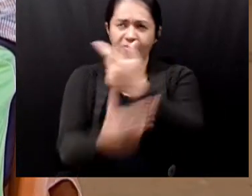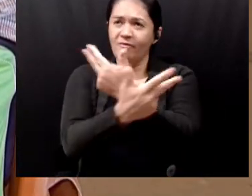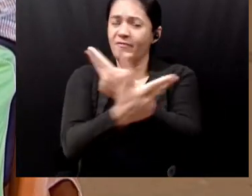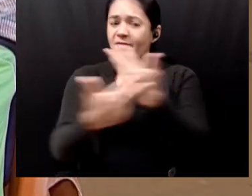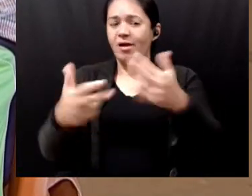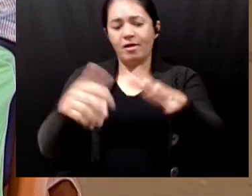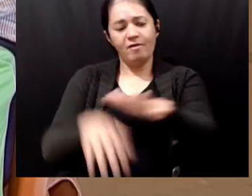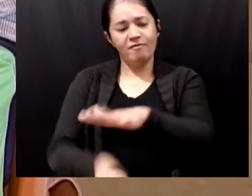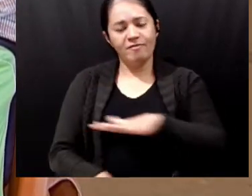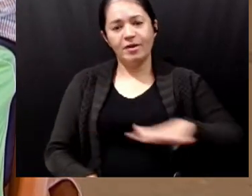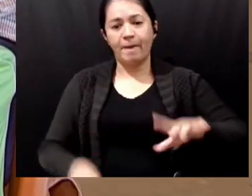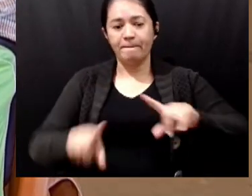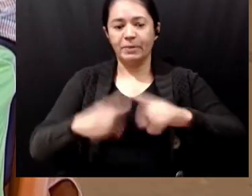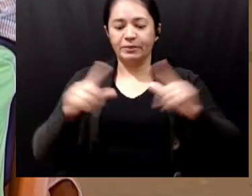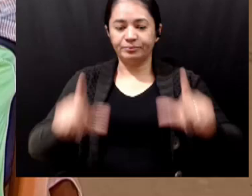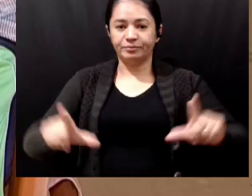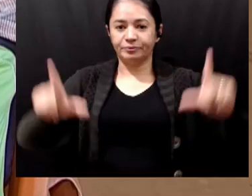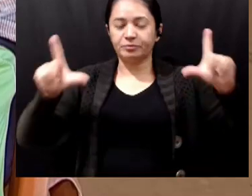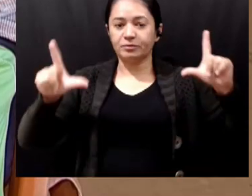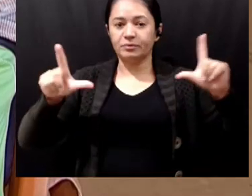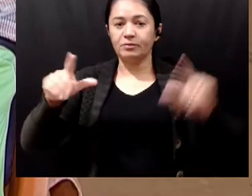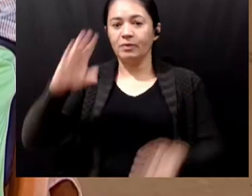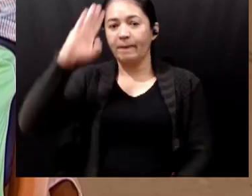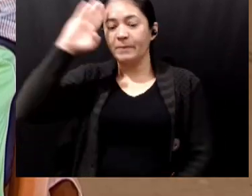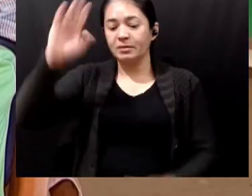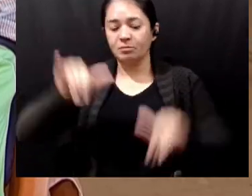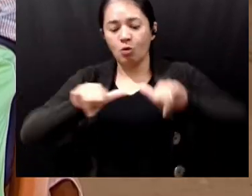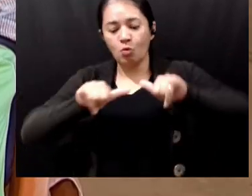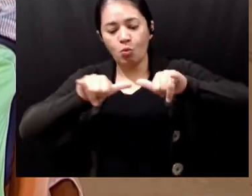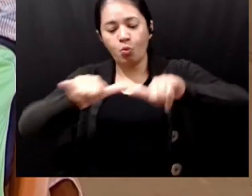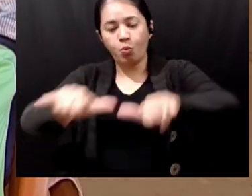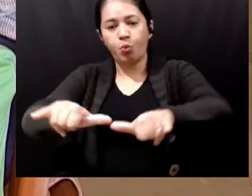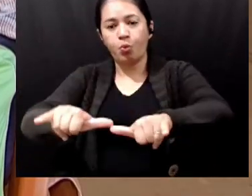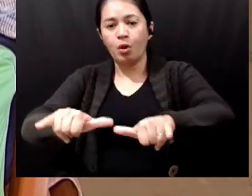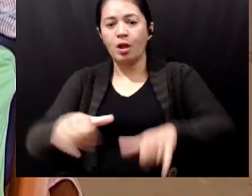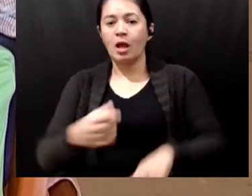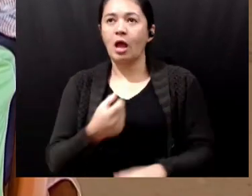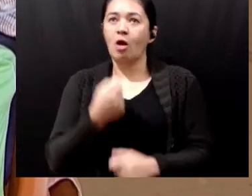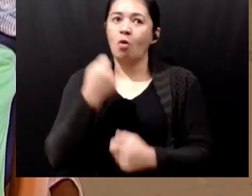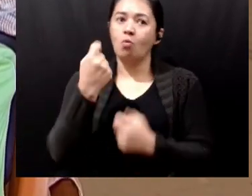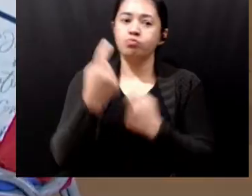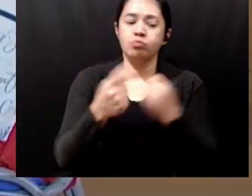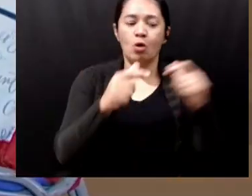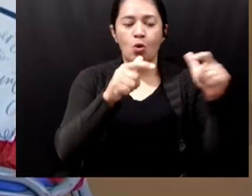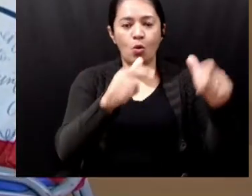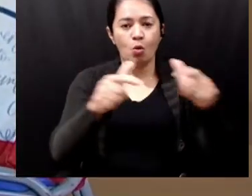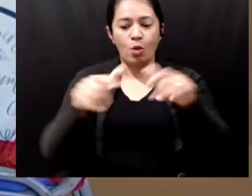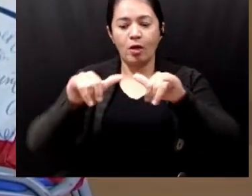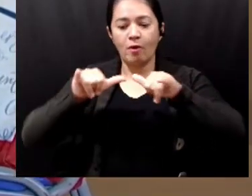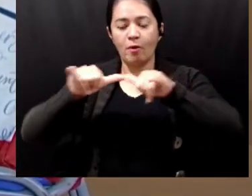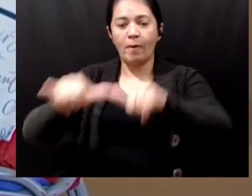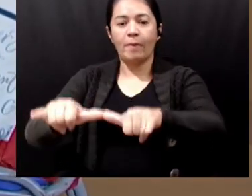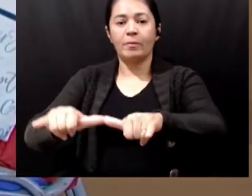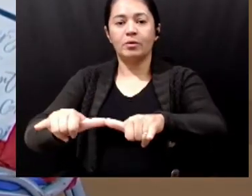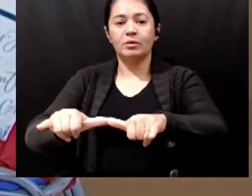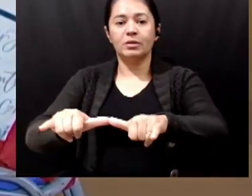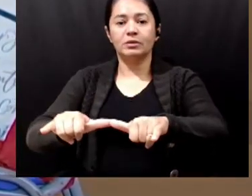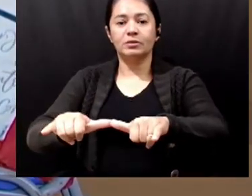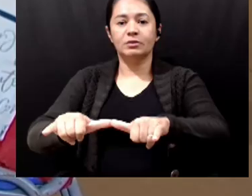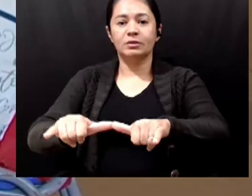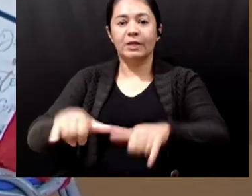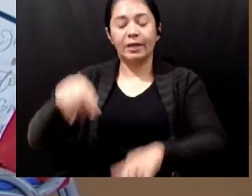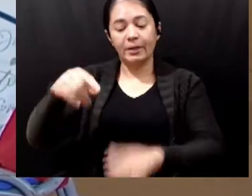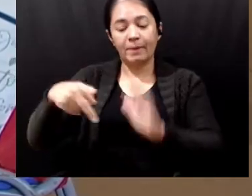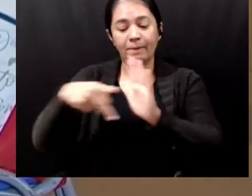aí para o setor de supermercados. Nós temos algumas unidades aqui de supermercados, inclusive supermercados aqui da região do